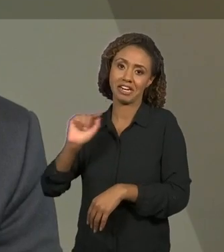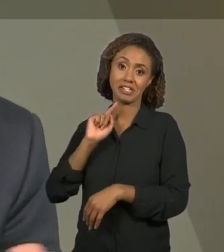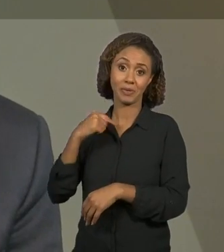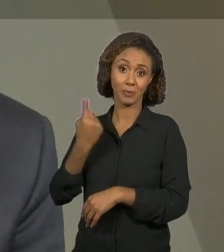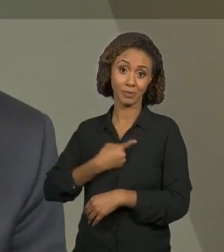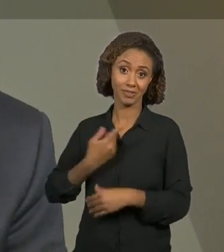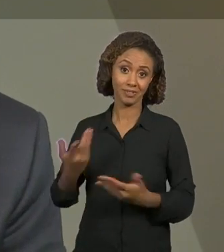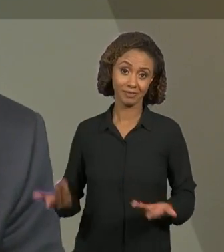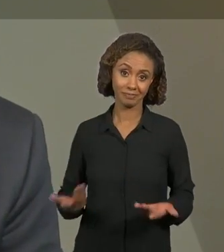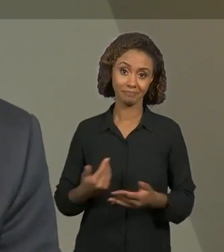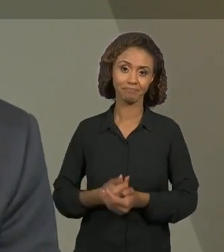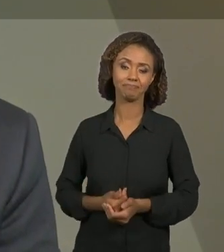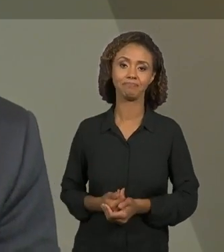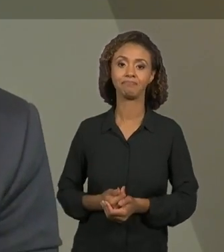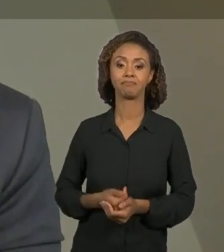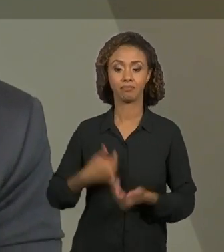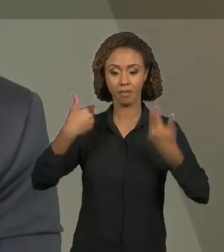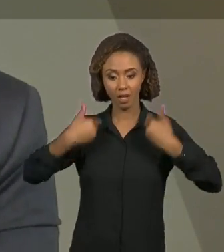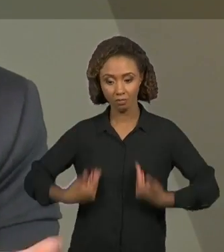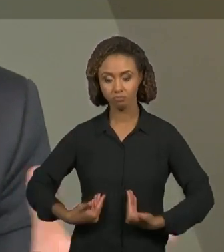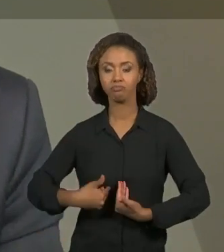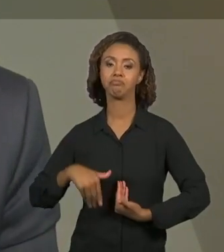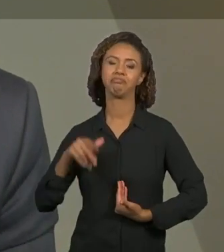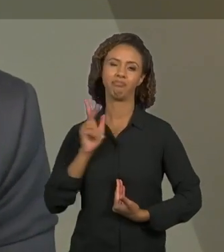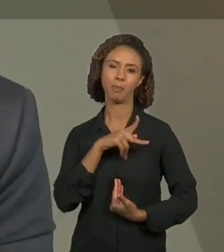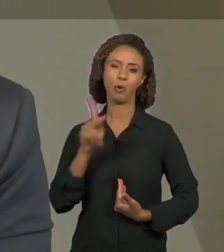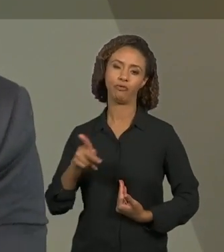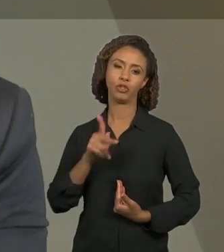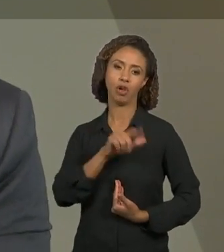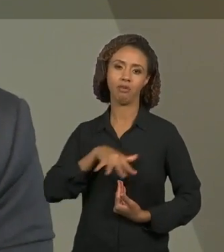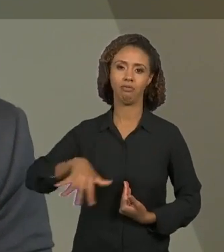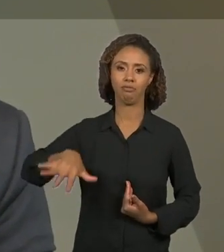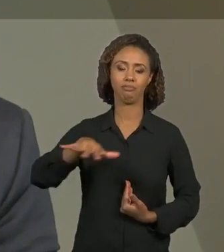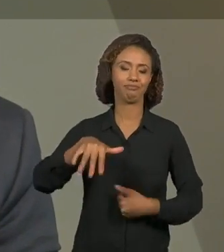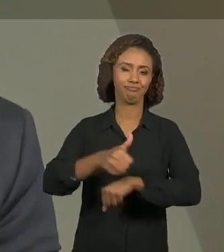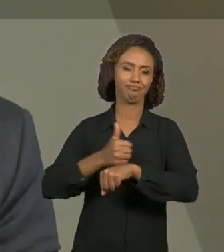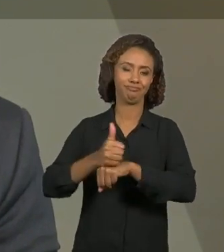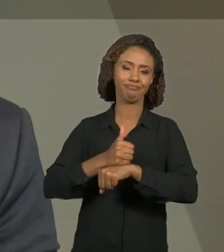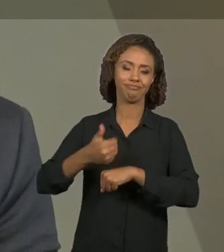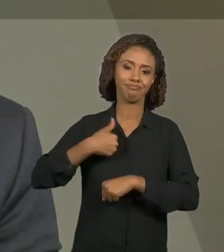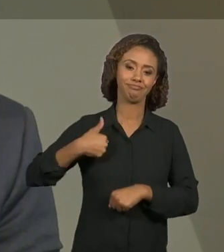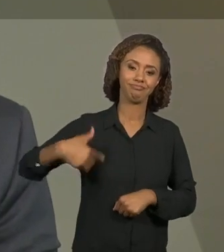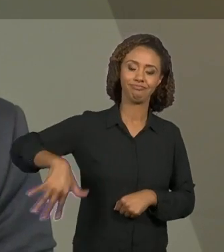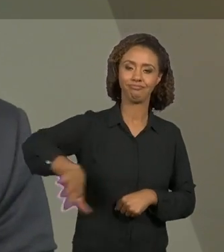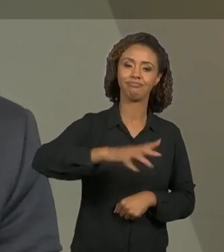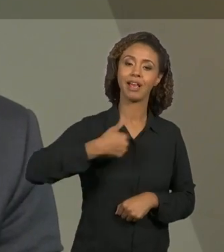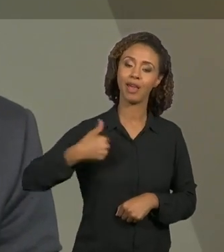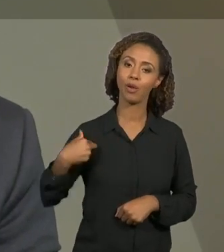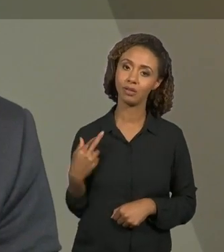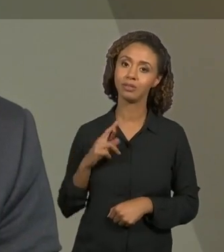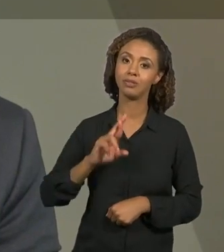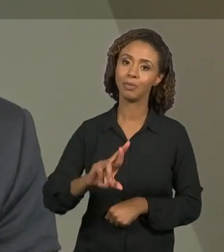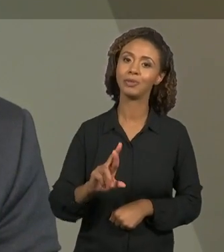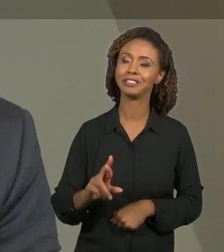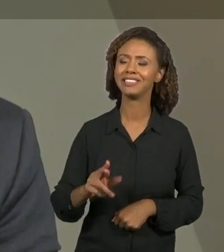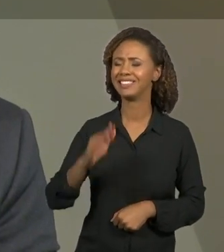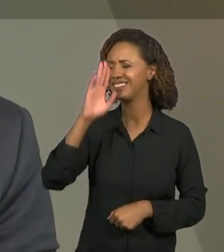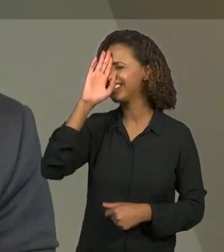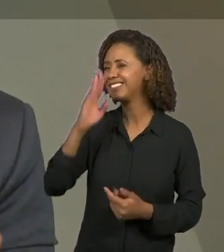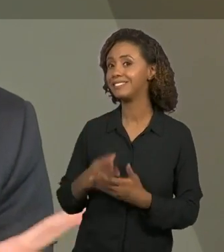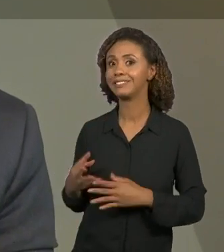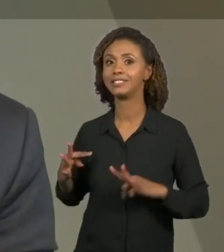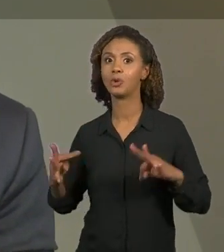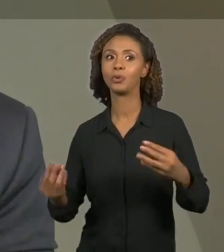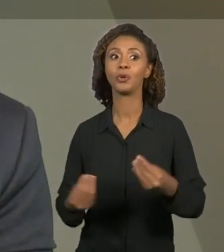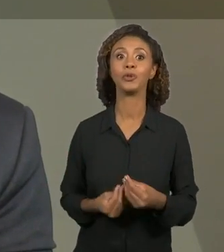posso falar pelos profissionais todo mundo que de alguma maneira de alguma interface com o nosso concelho tá esperando bastante desse desse